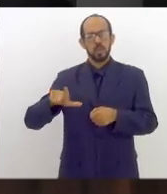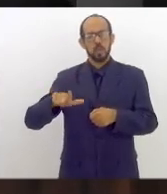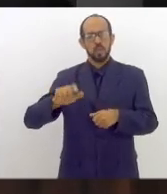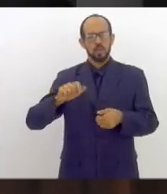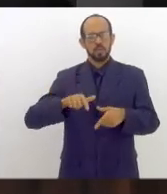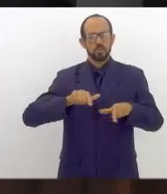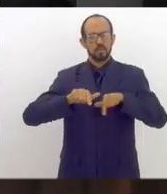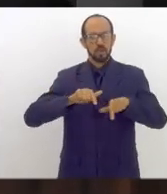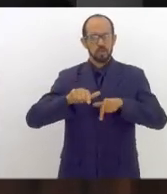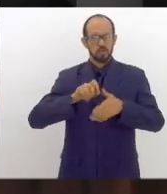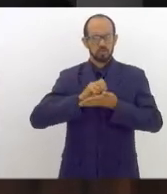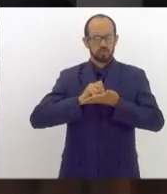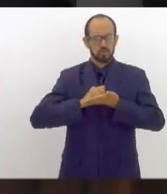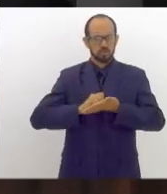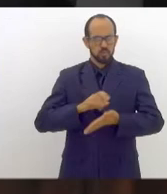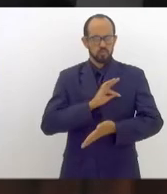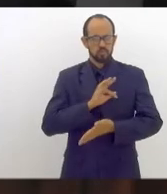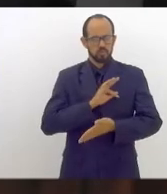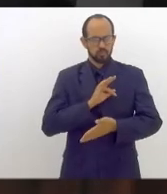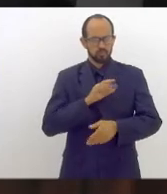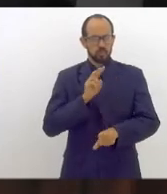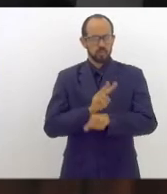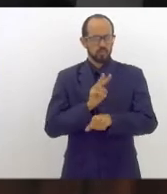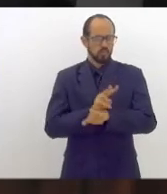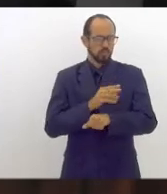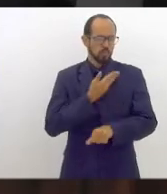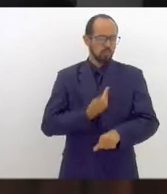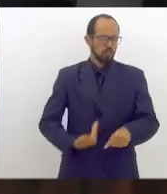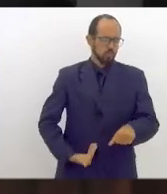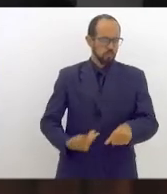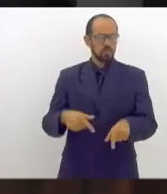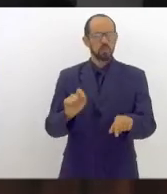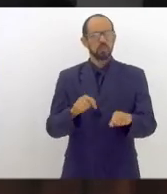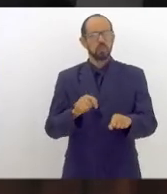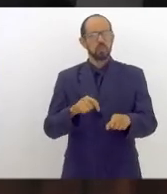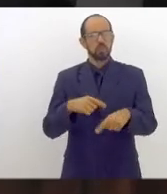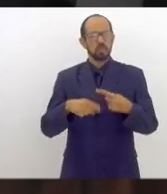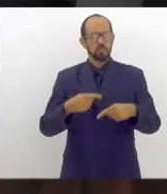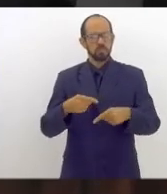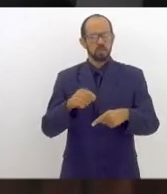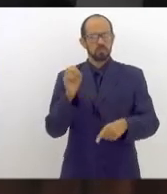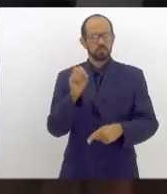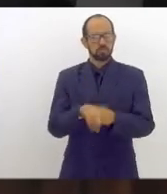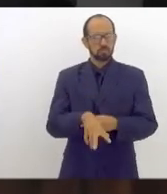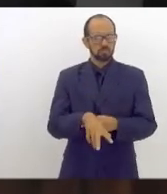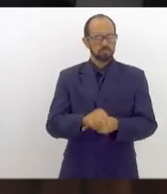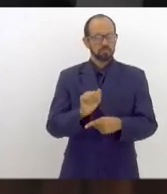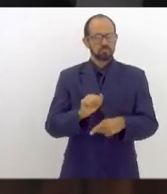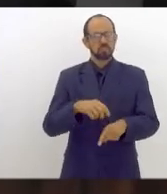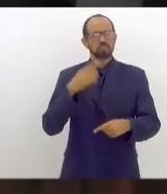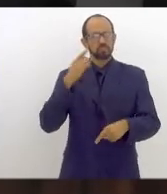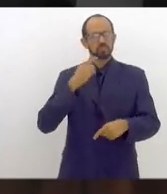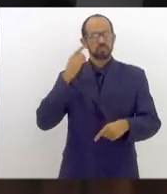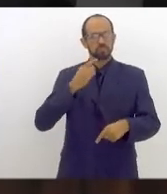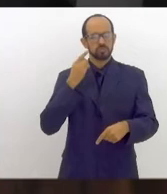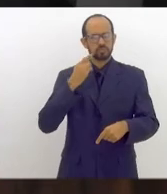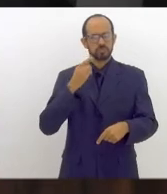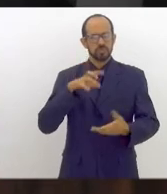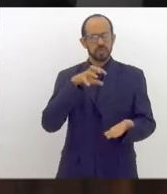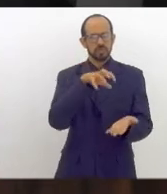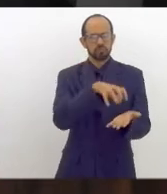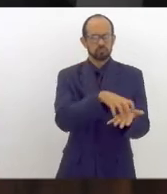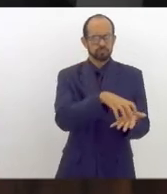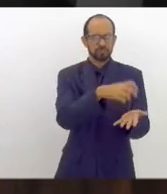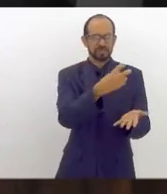e Defensor Público antes de ingressar na magistratura onde hoje tem atuação destacada na quinta Câmara